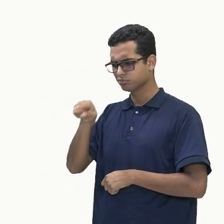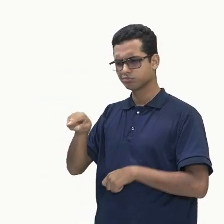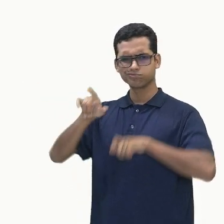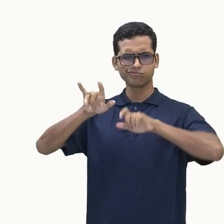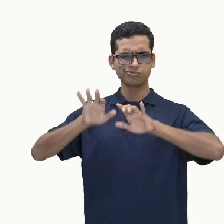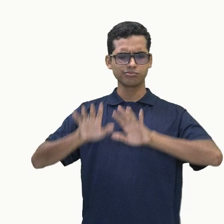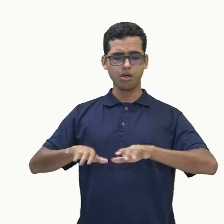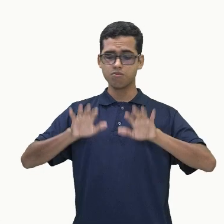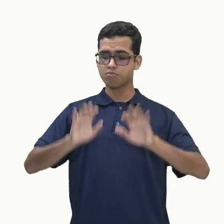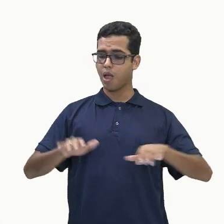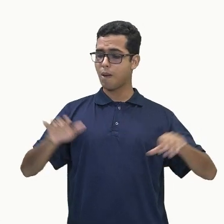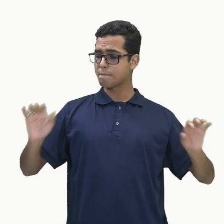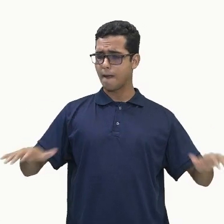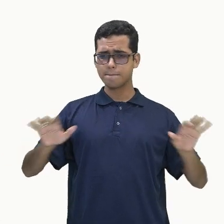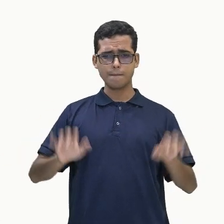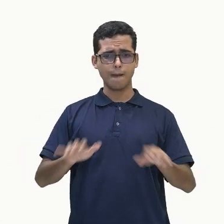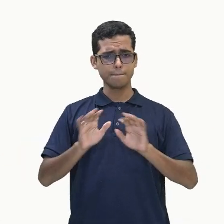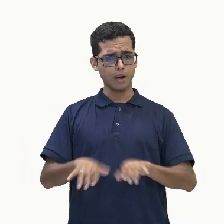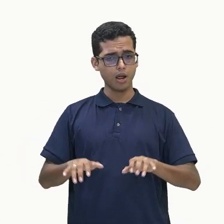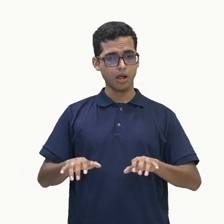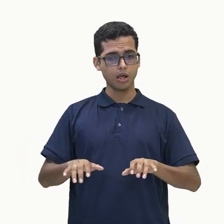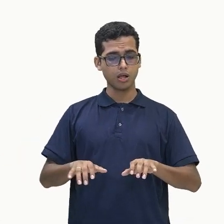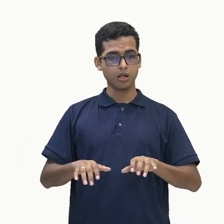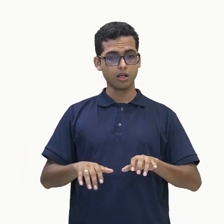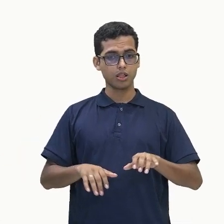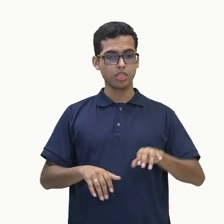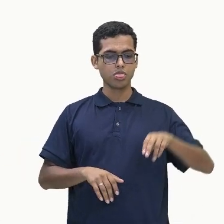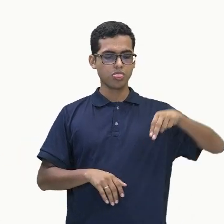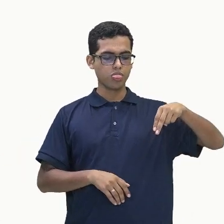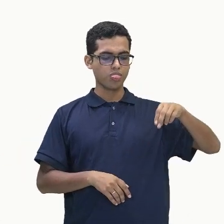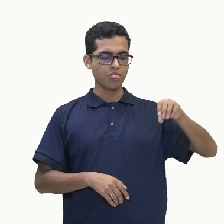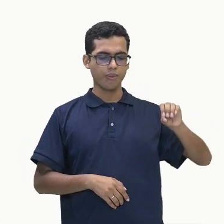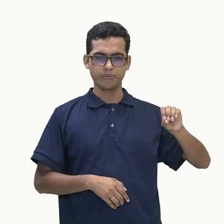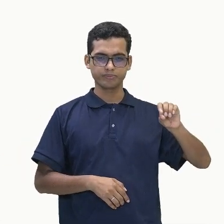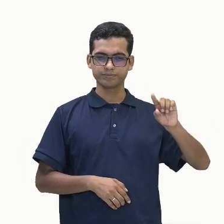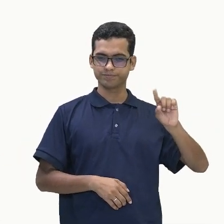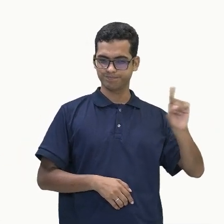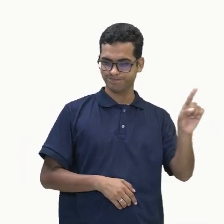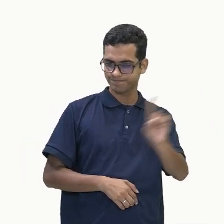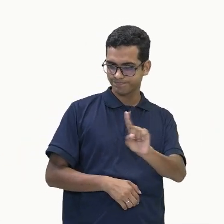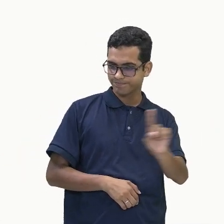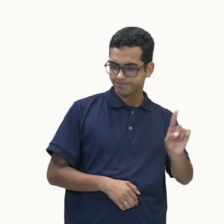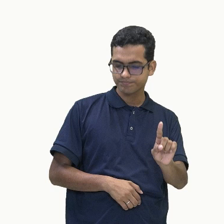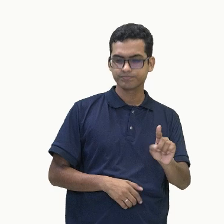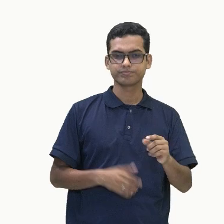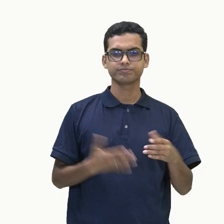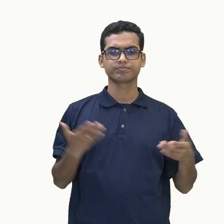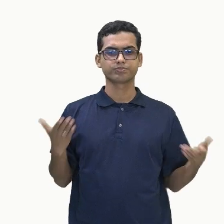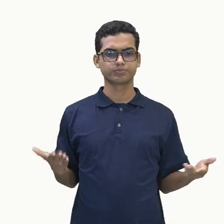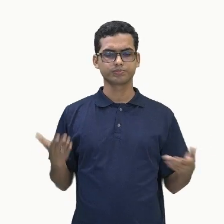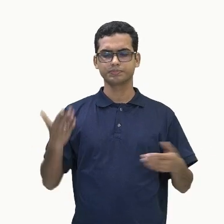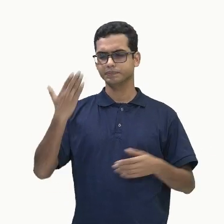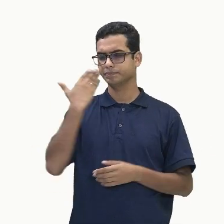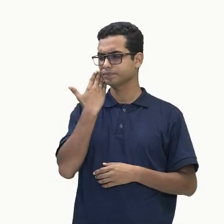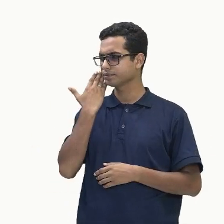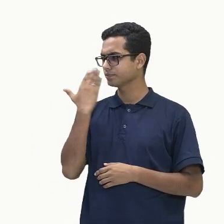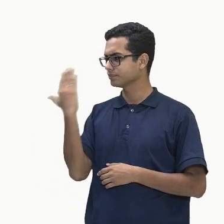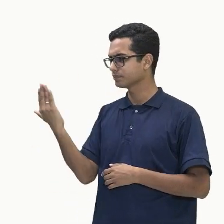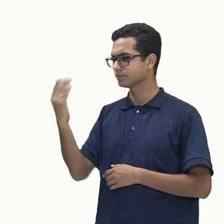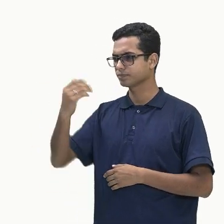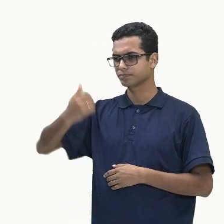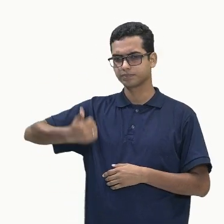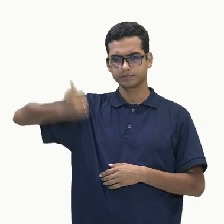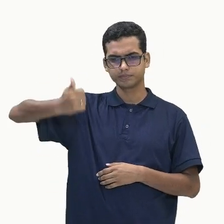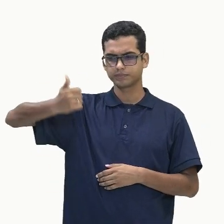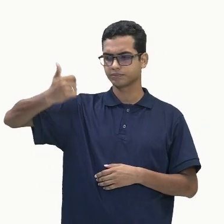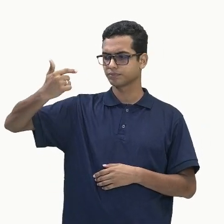not. Lembra que tanto na primeira, quanto nessa, quanto na segunda, ok? Em todas eu posso completar